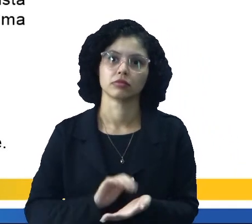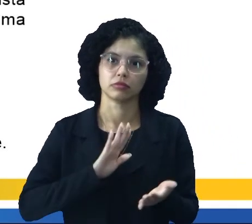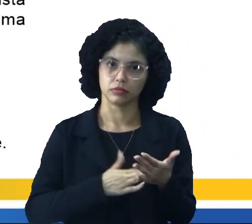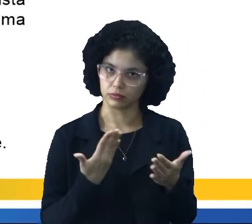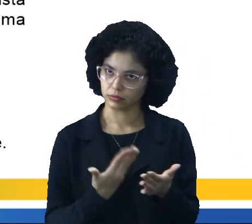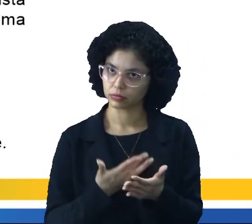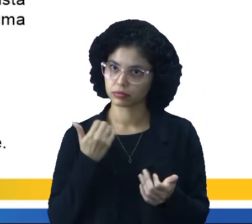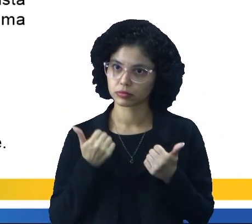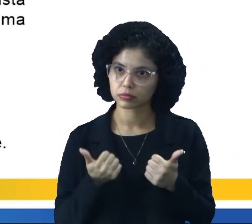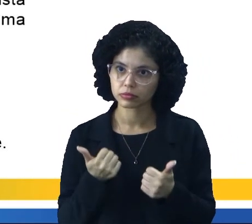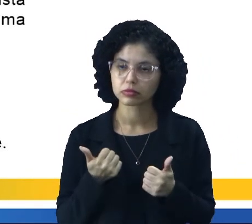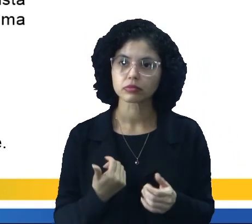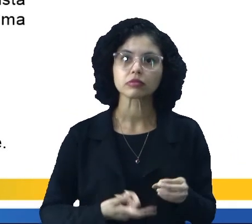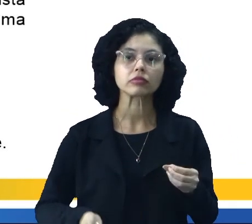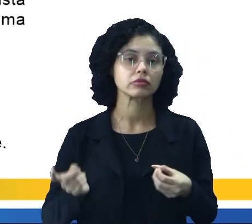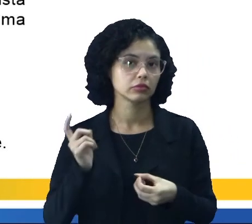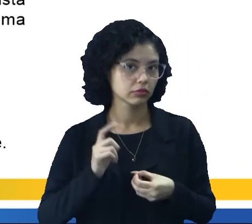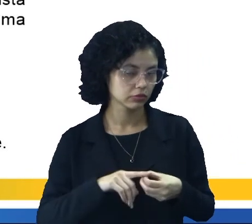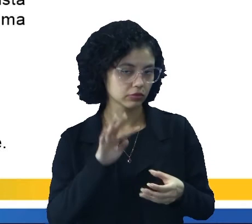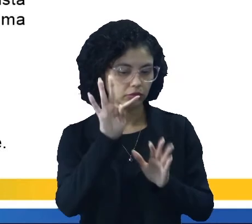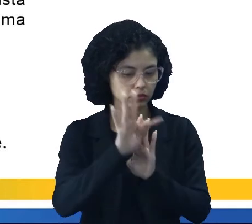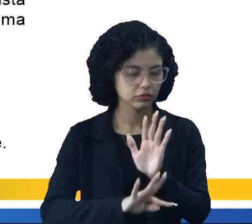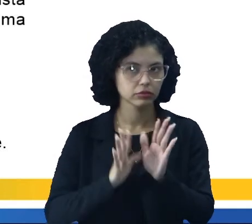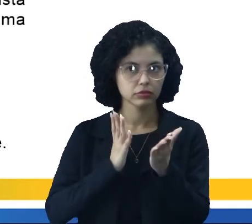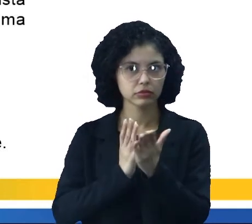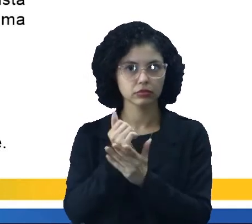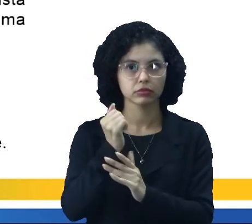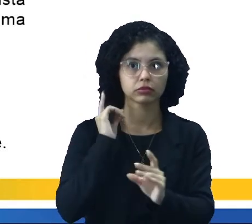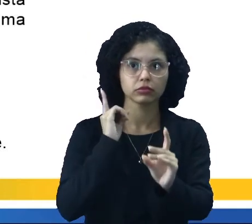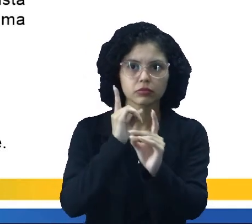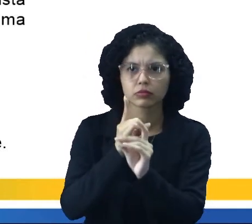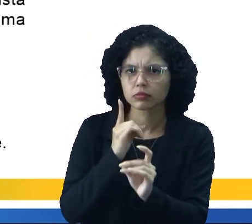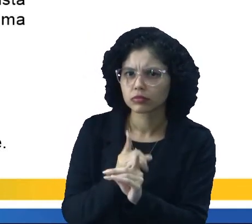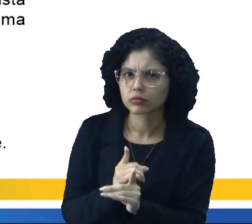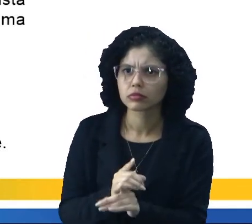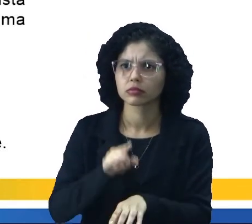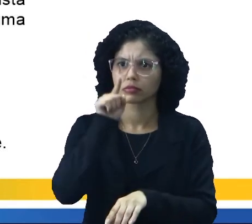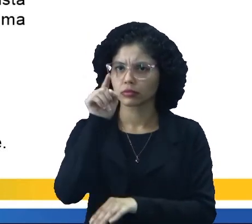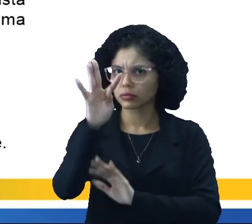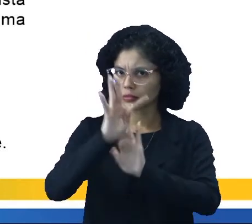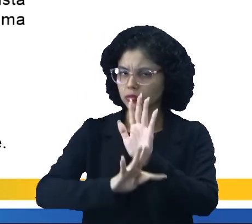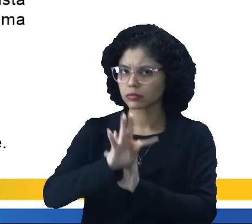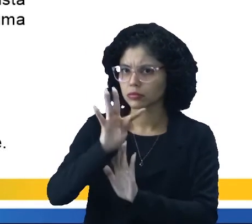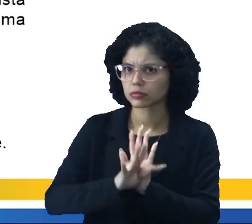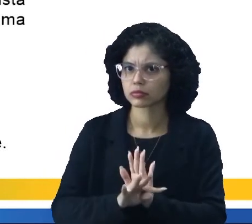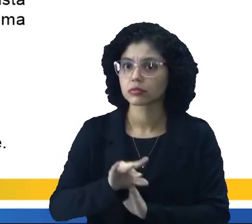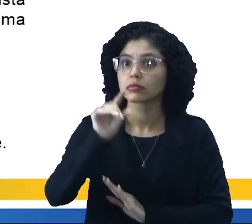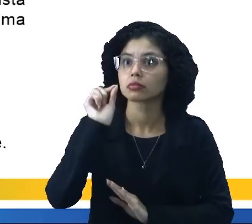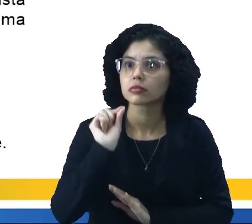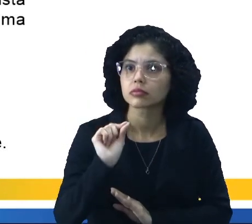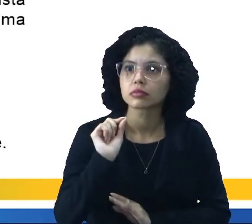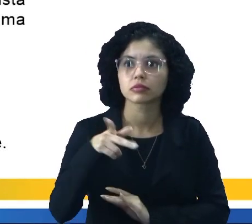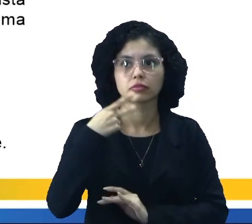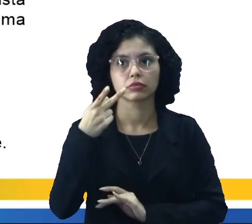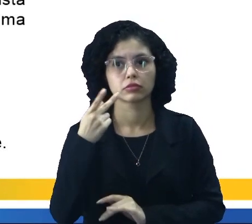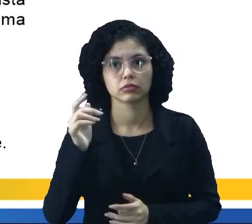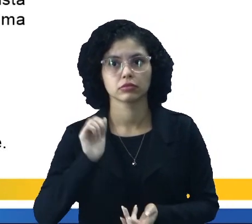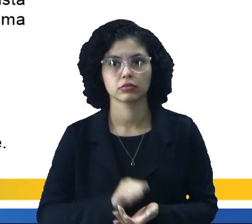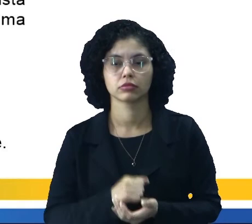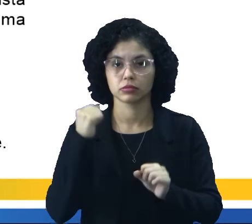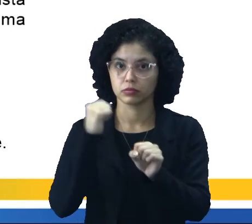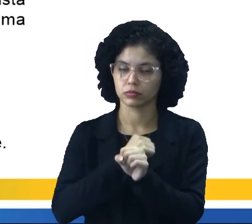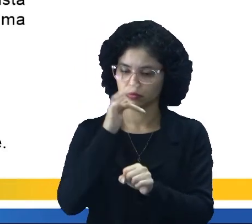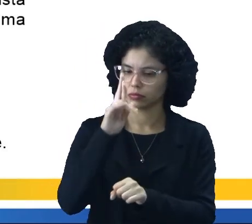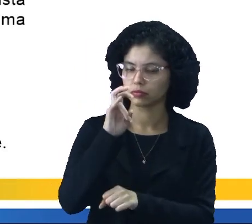interpretação textual. Você vai voltar no texto e buscar identificar nesse texto o que ele fala sobre